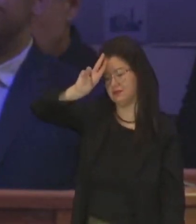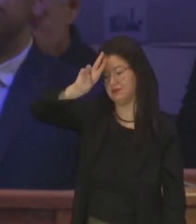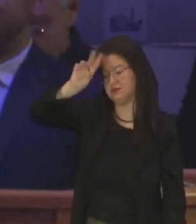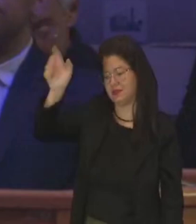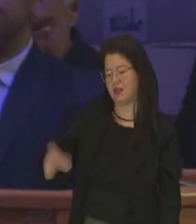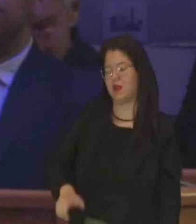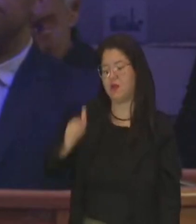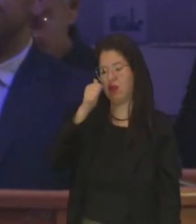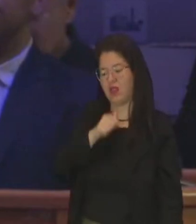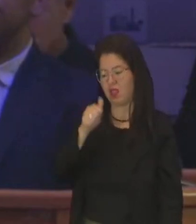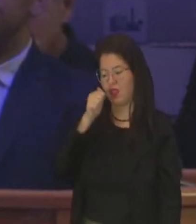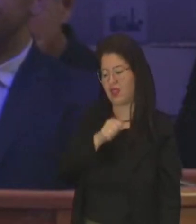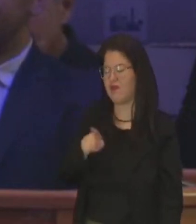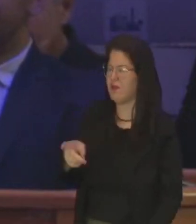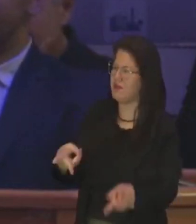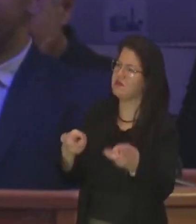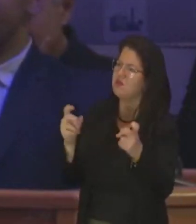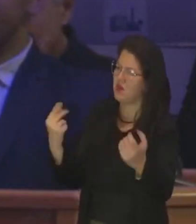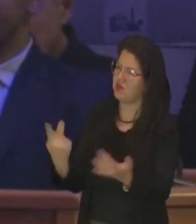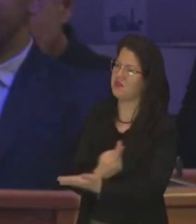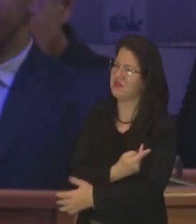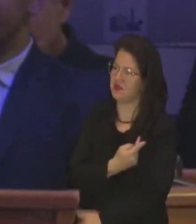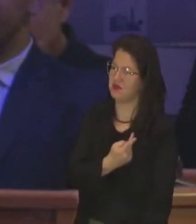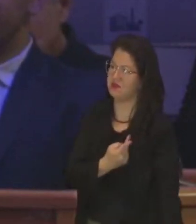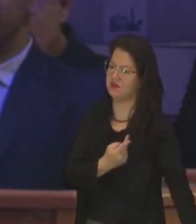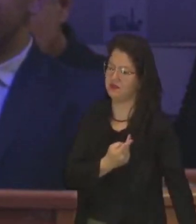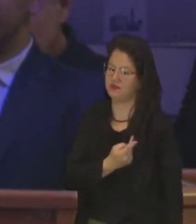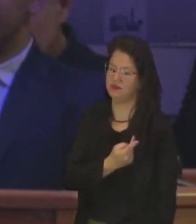Os irmãos perceberam o que aconteceu aqui?